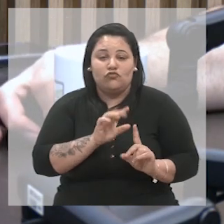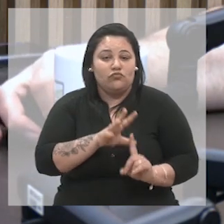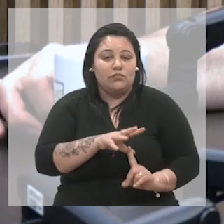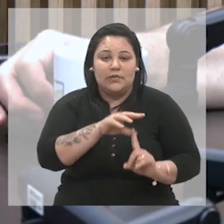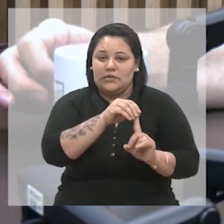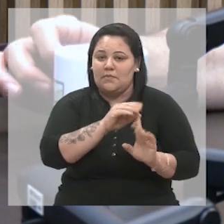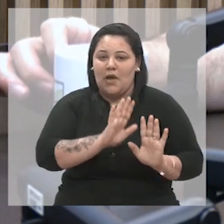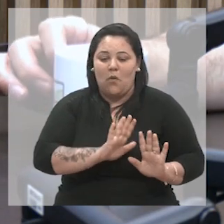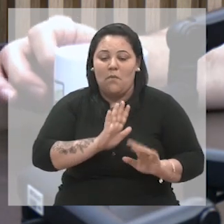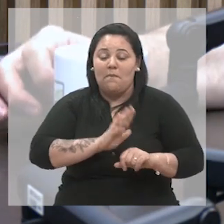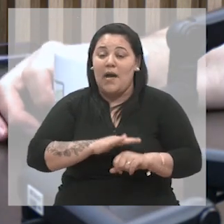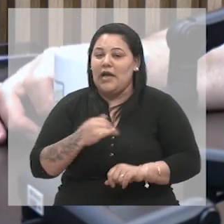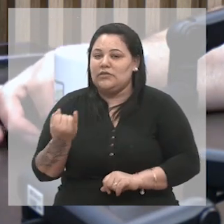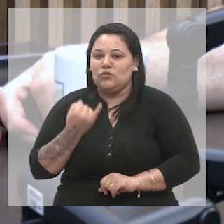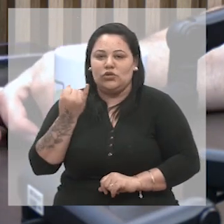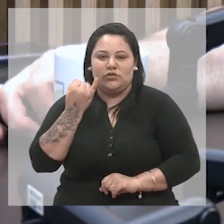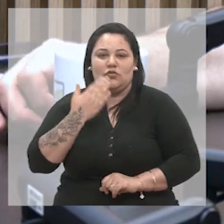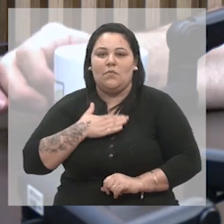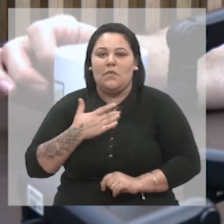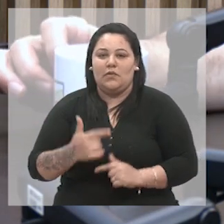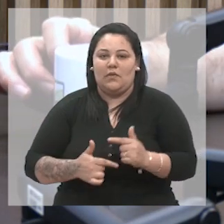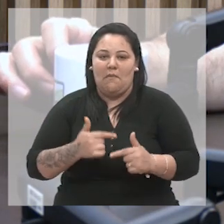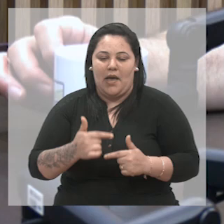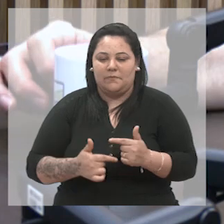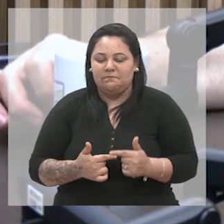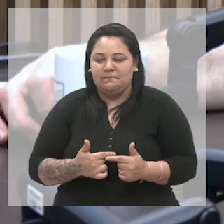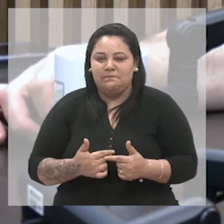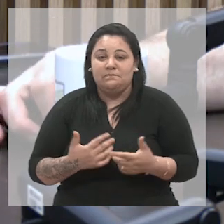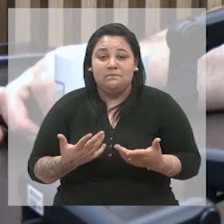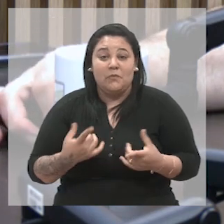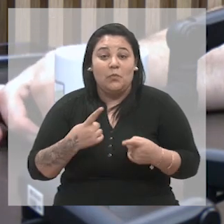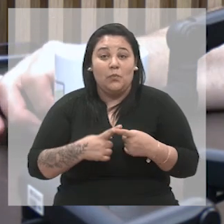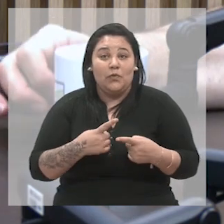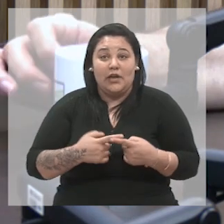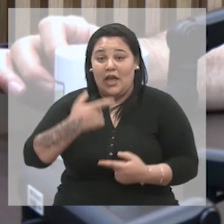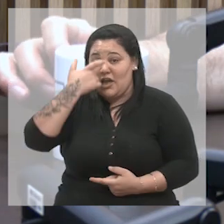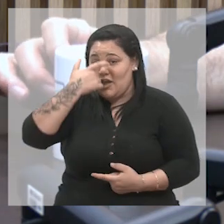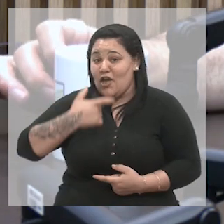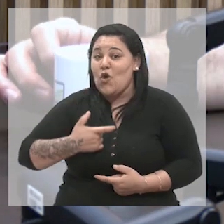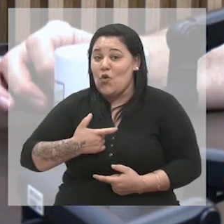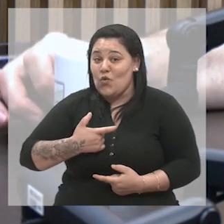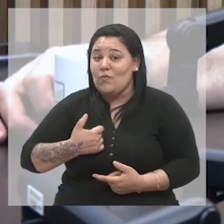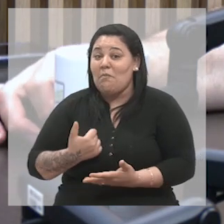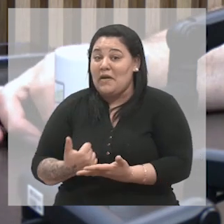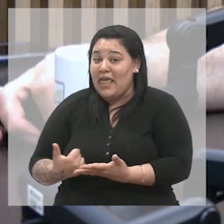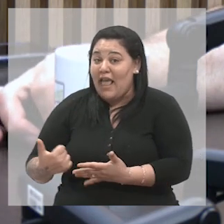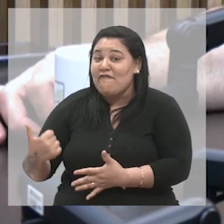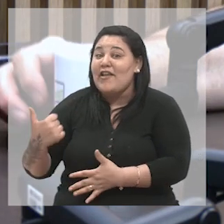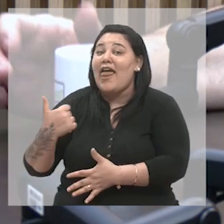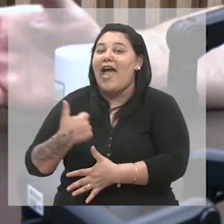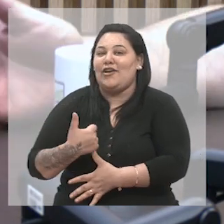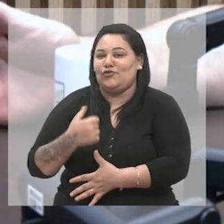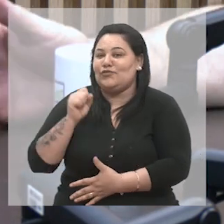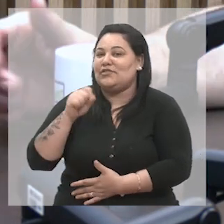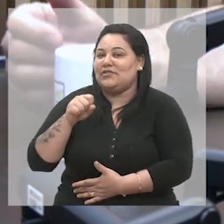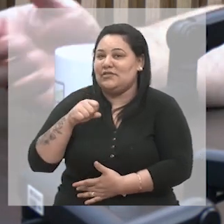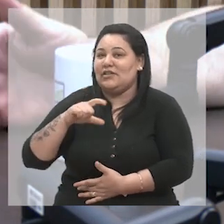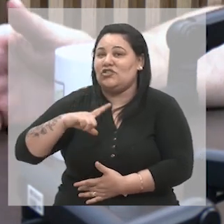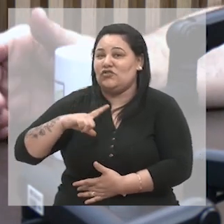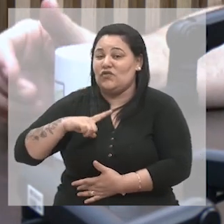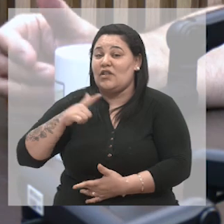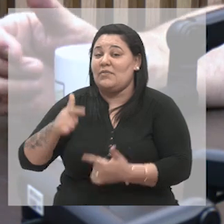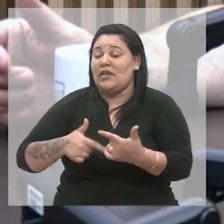norte. Isso é a parte mais importante do meu trabalho. Porque eu sou privilegiado, eu